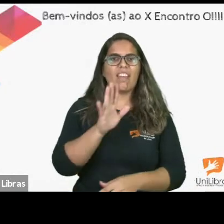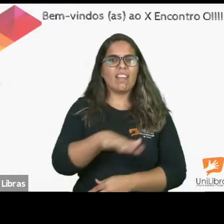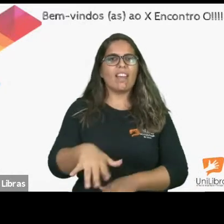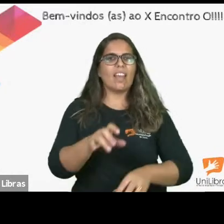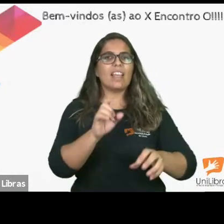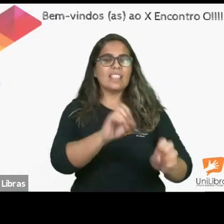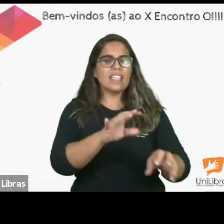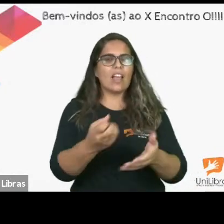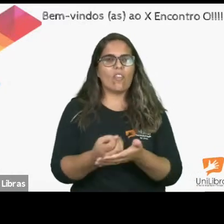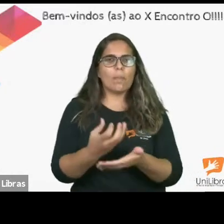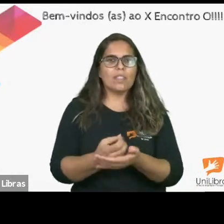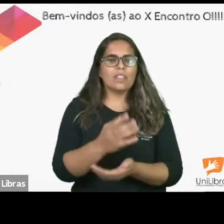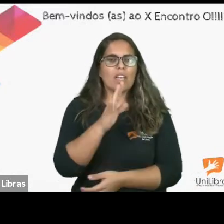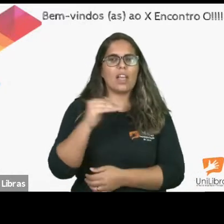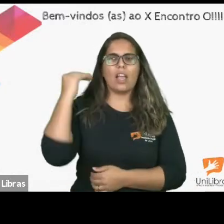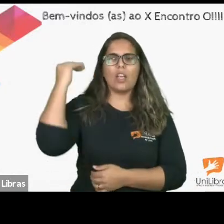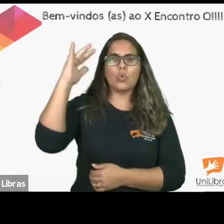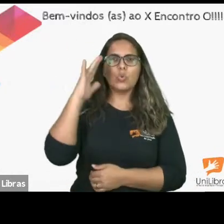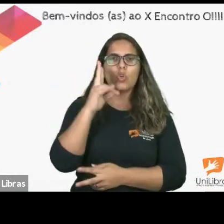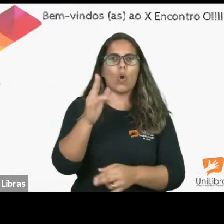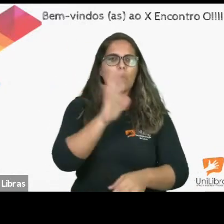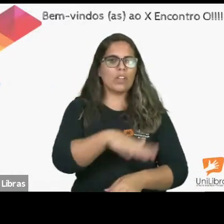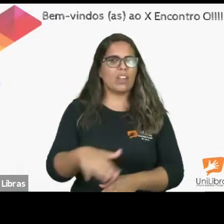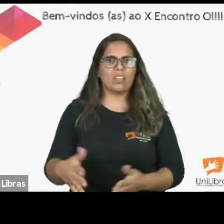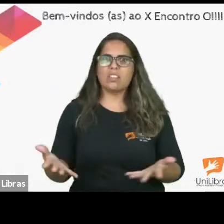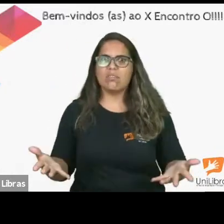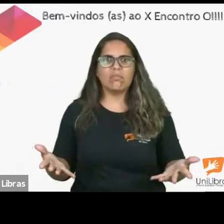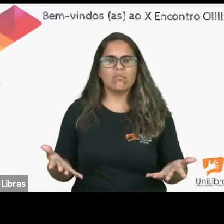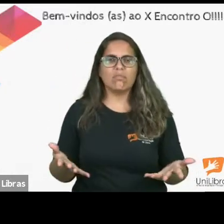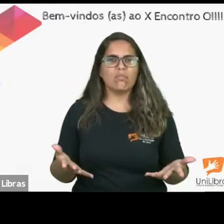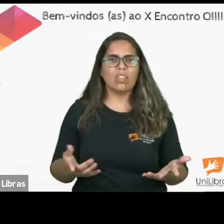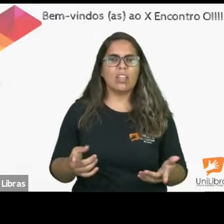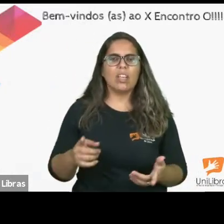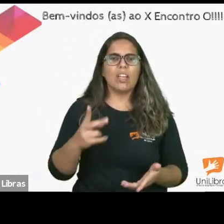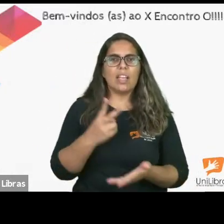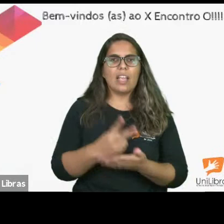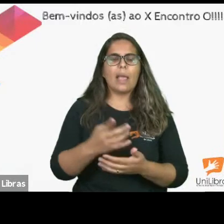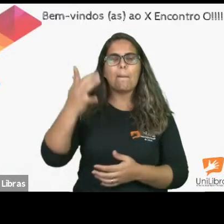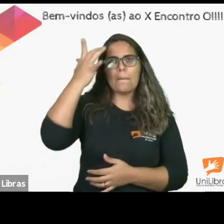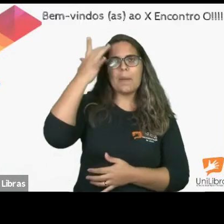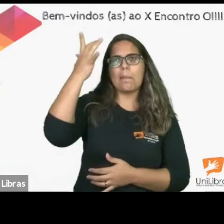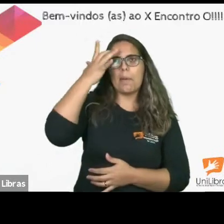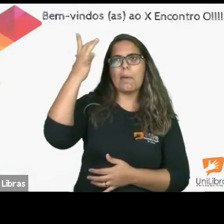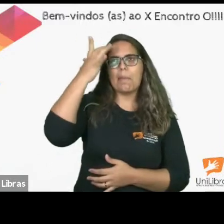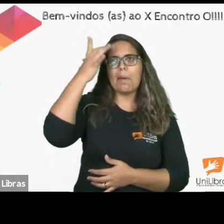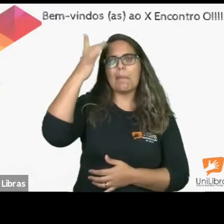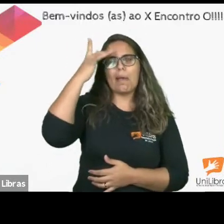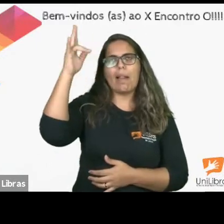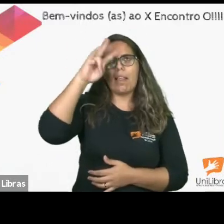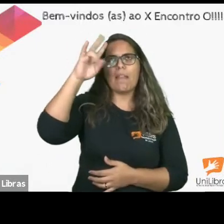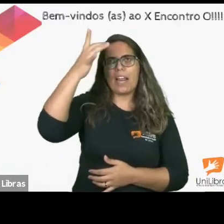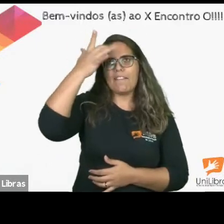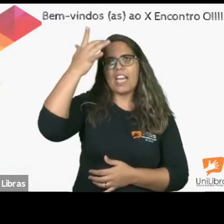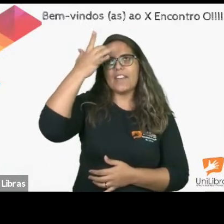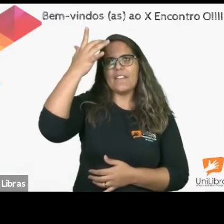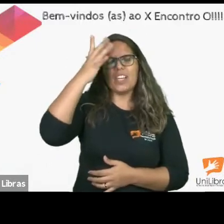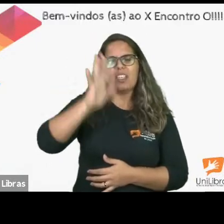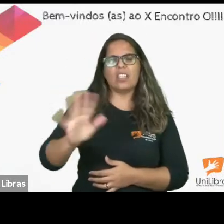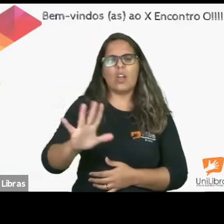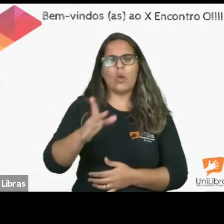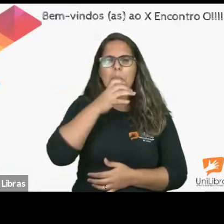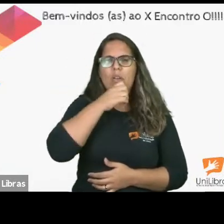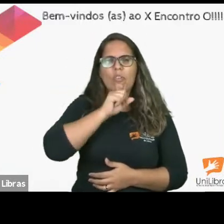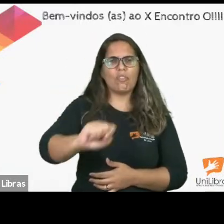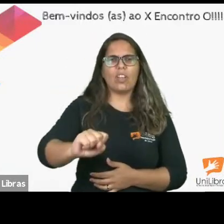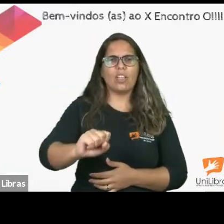adulto e uma visão mecanicista de memorizar, de não sei o quê. Então, quando Freire fala,